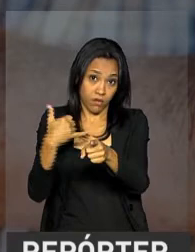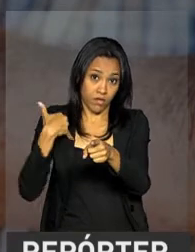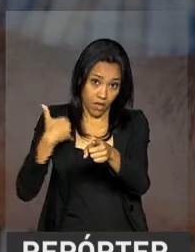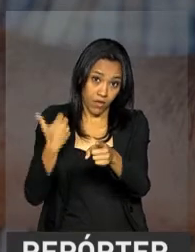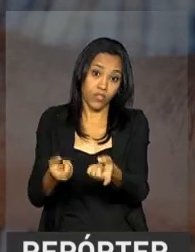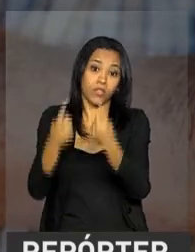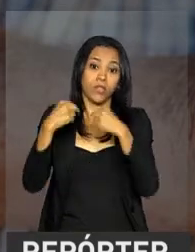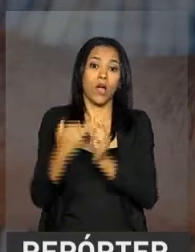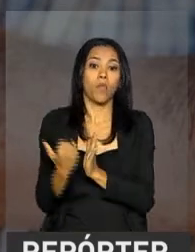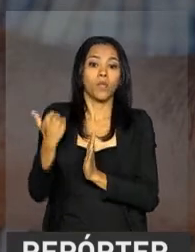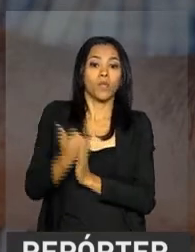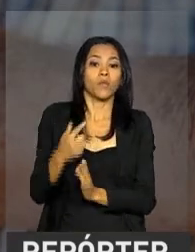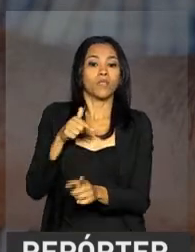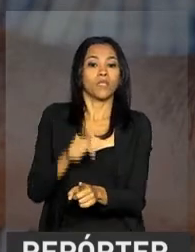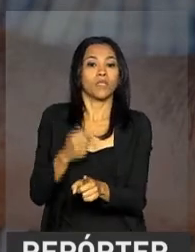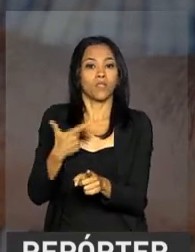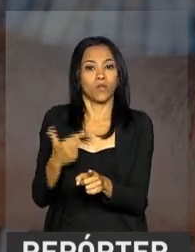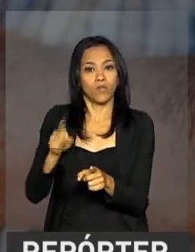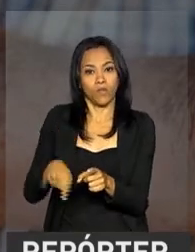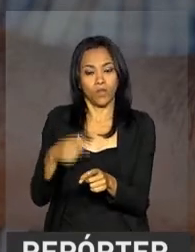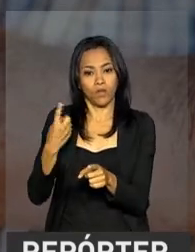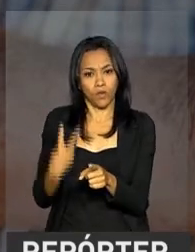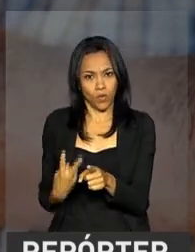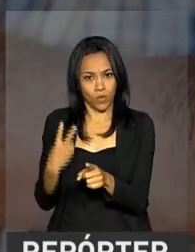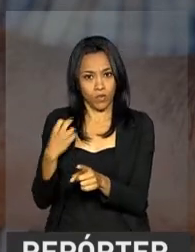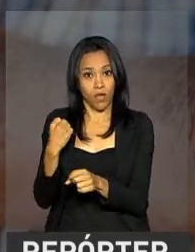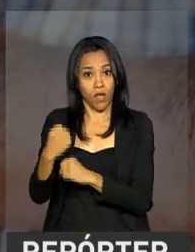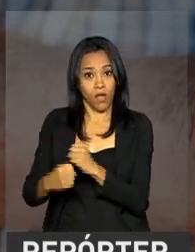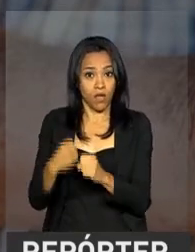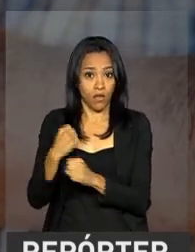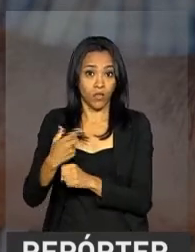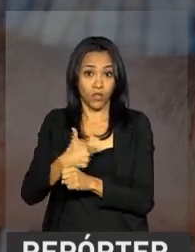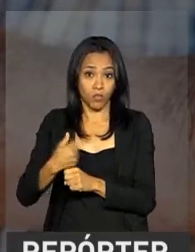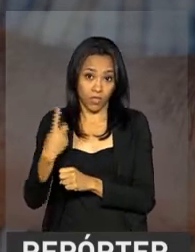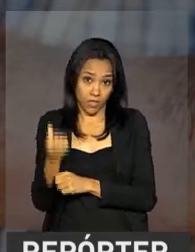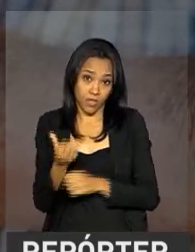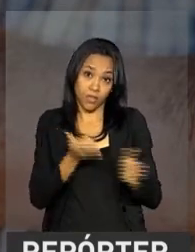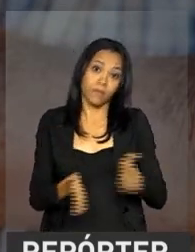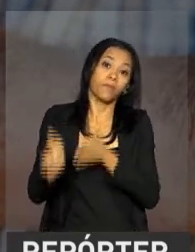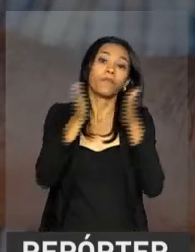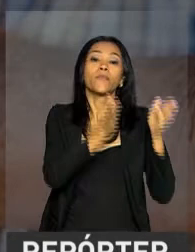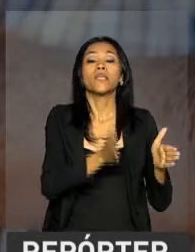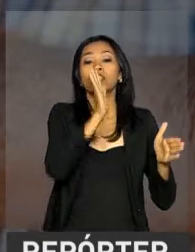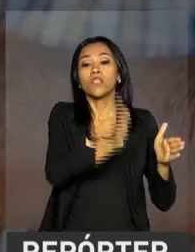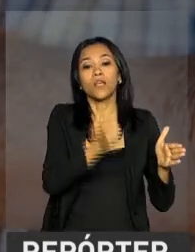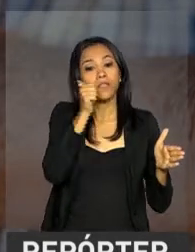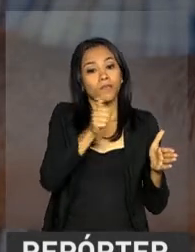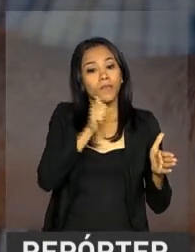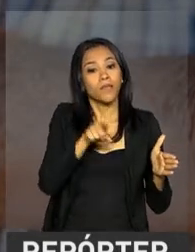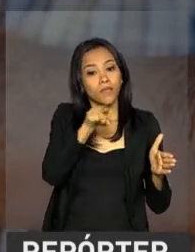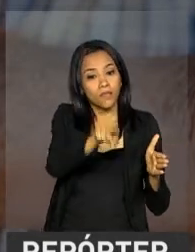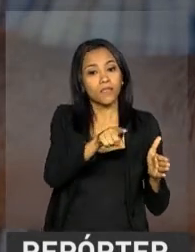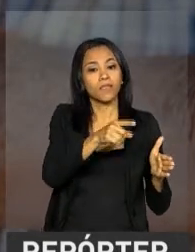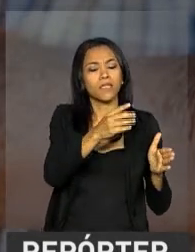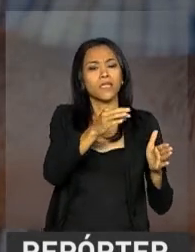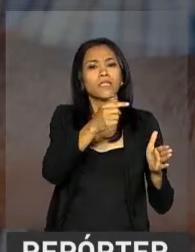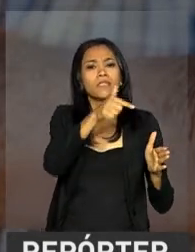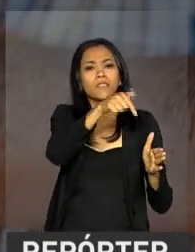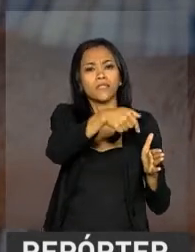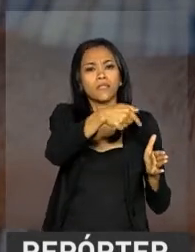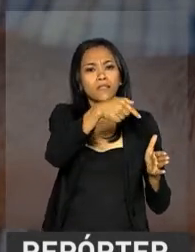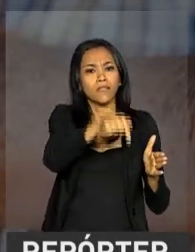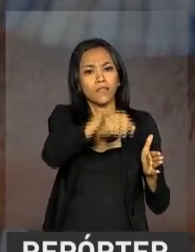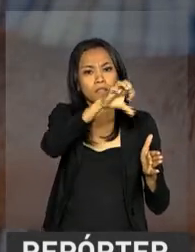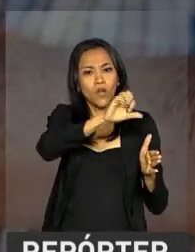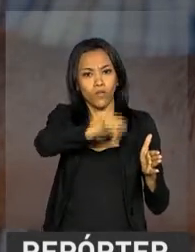para 72,2 anos em 2016 já a expectativa de vida das mulheres pulou de